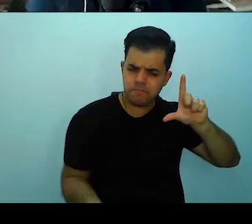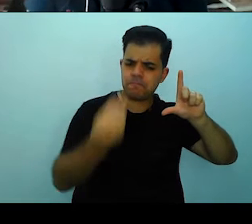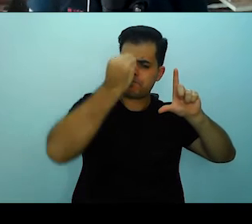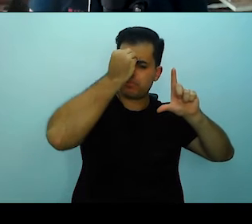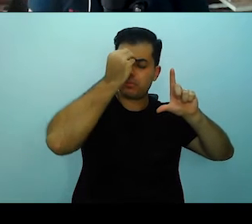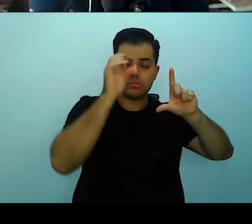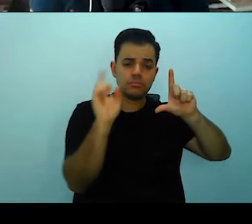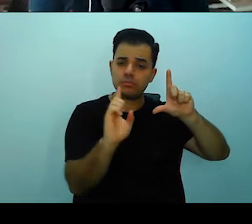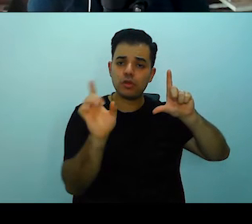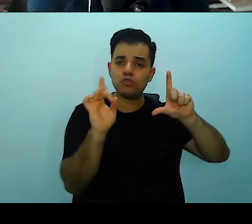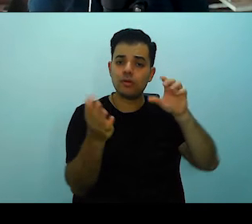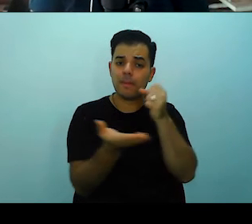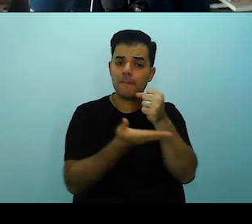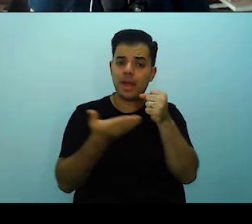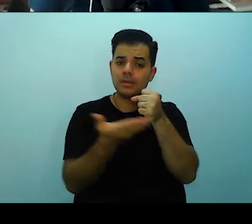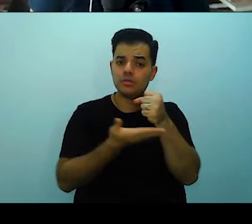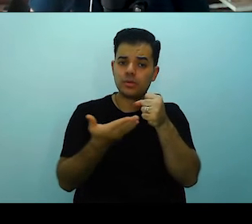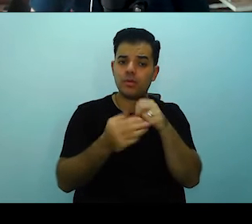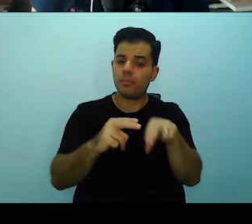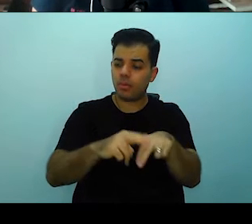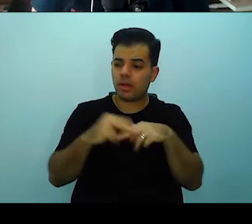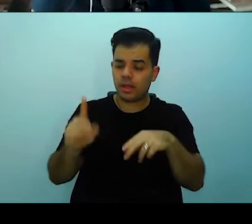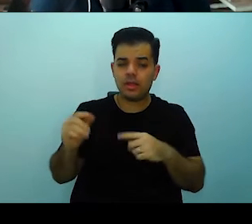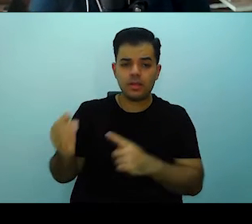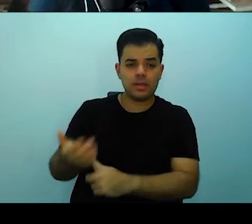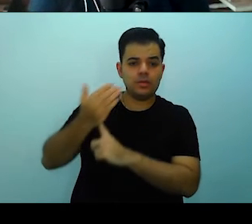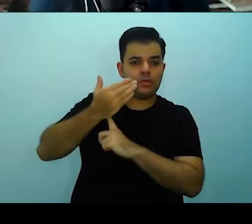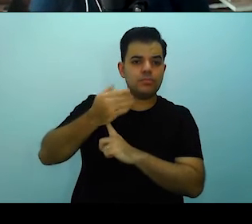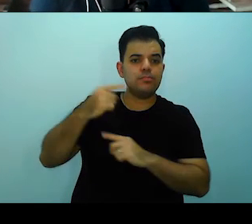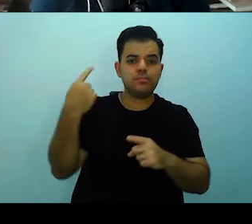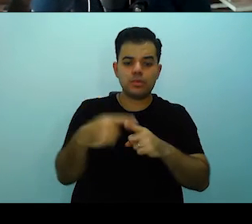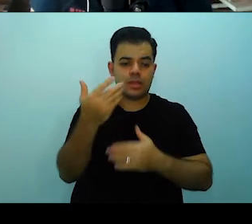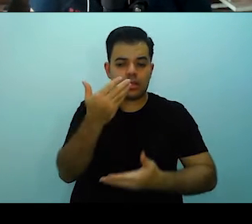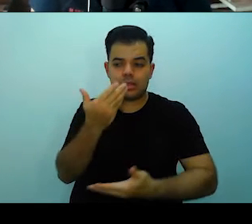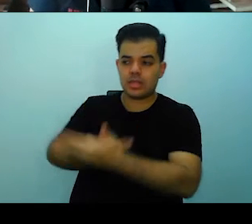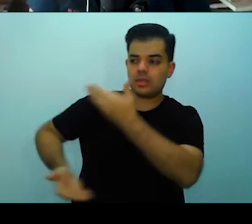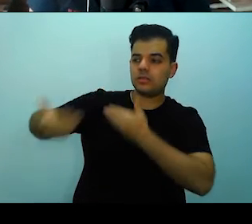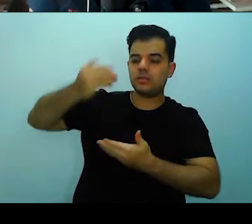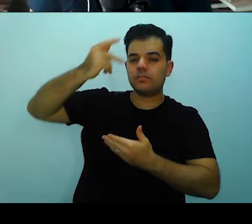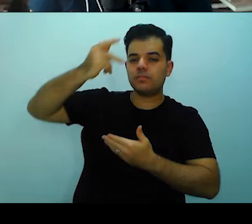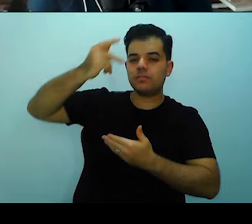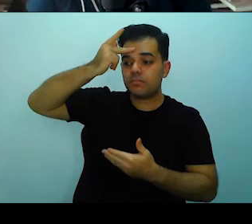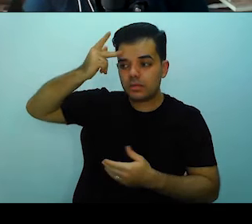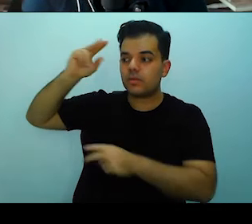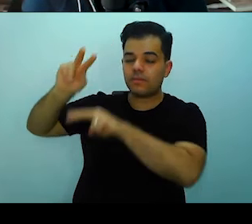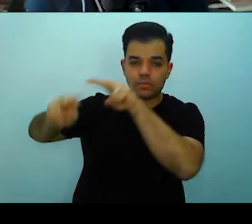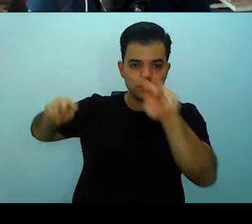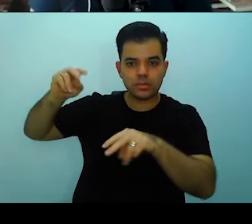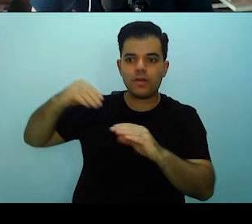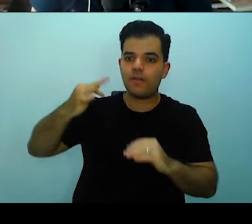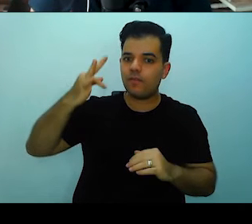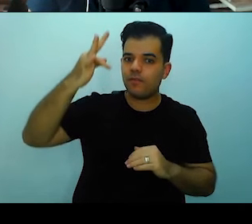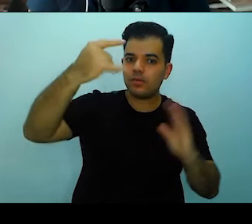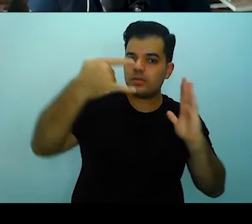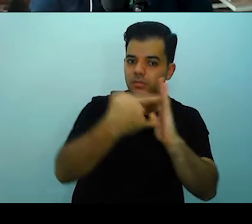saber o básico para poder até conseguir ajuda, porque a gente vai interagir com pessoas visuais. Quando a gente se tornar desenvolvedor,